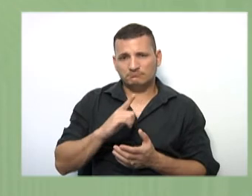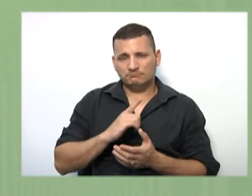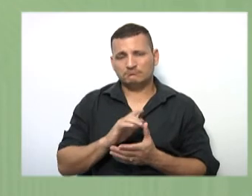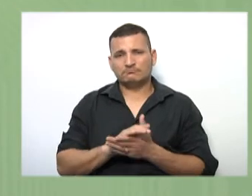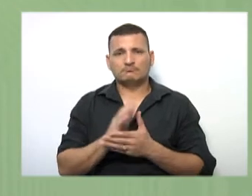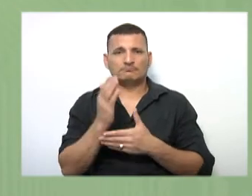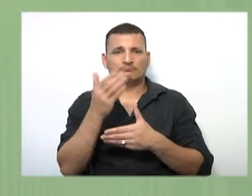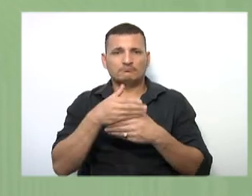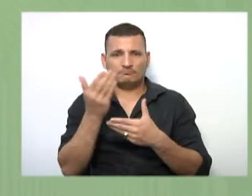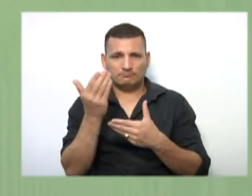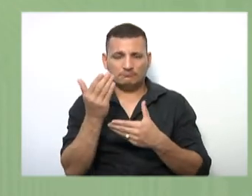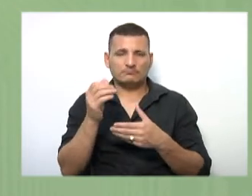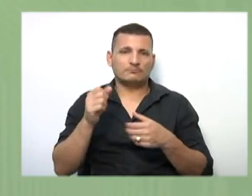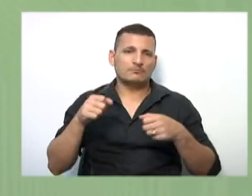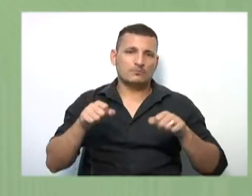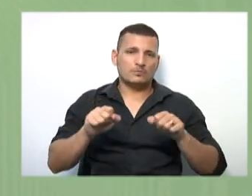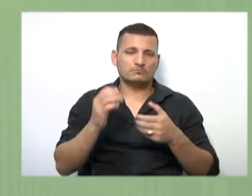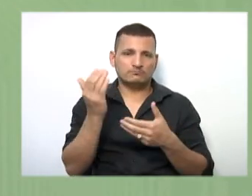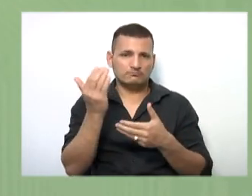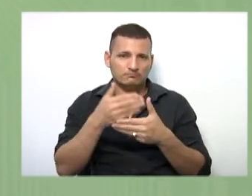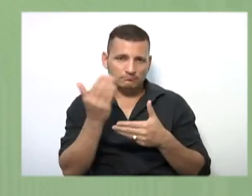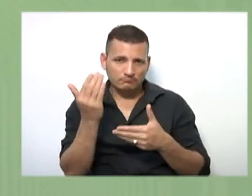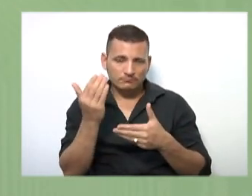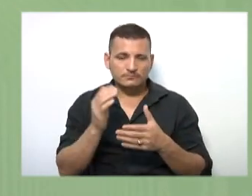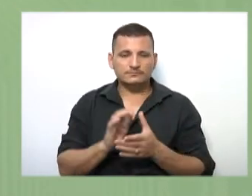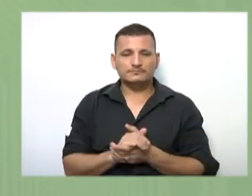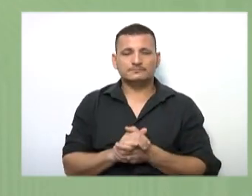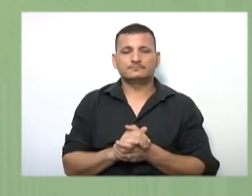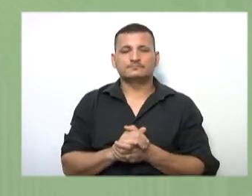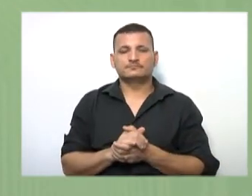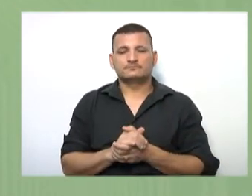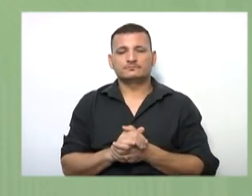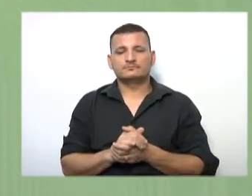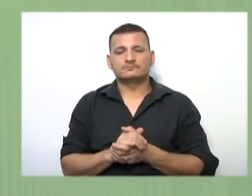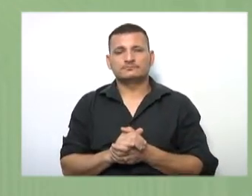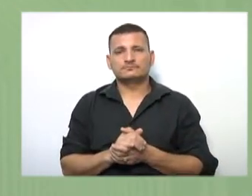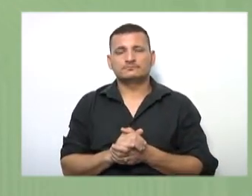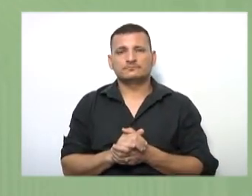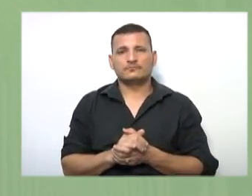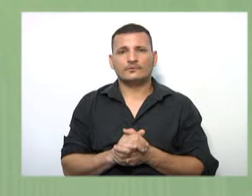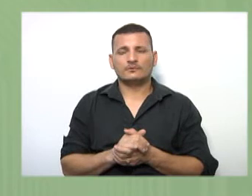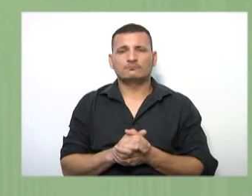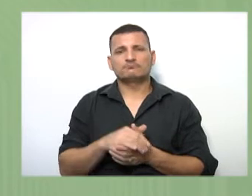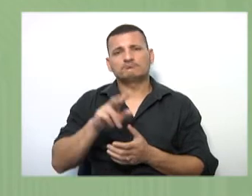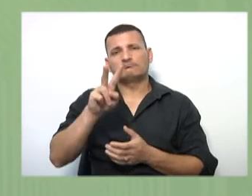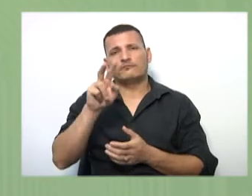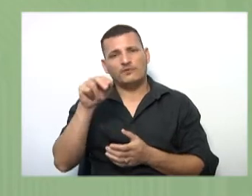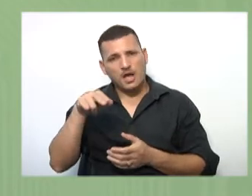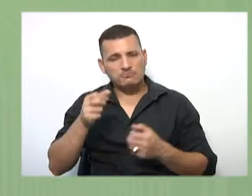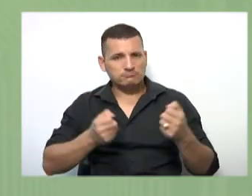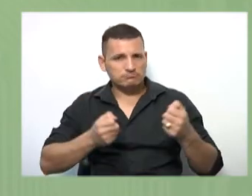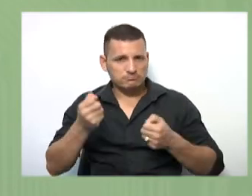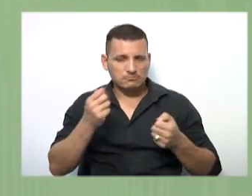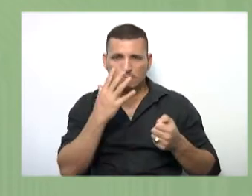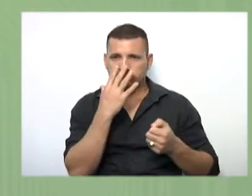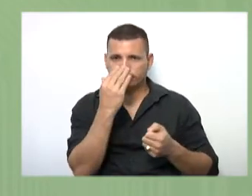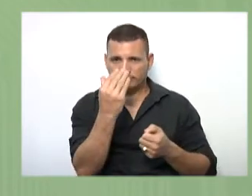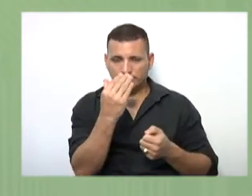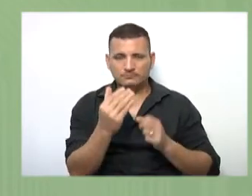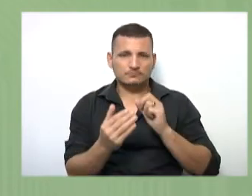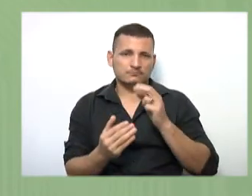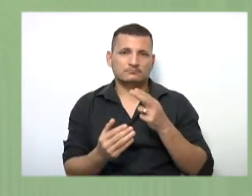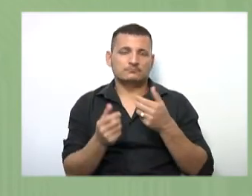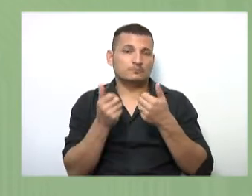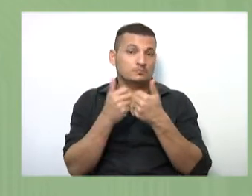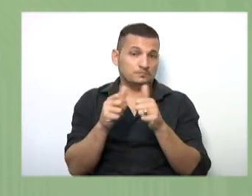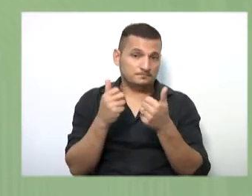táxi e mototáxi, transporte coletivo de passageiros, como vans e ônibus, transporte de cargas,